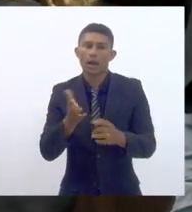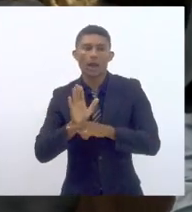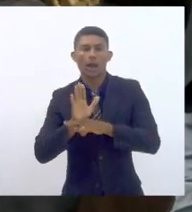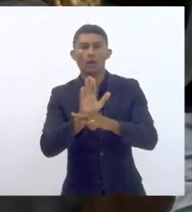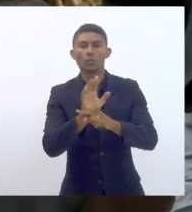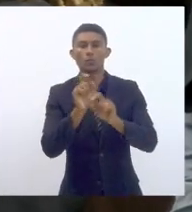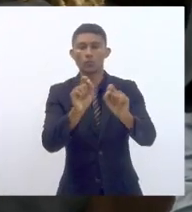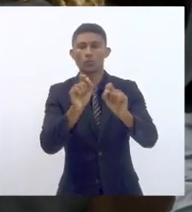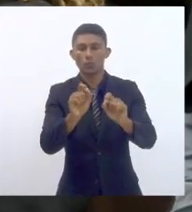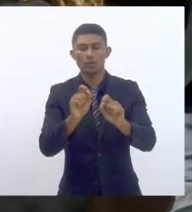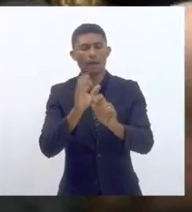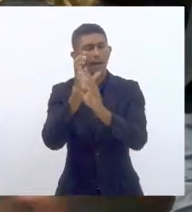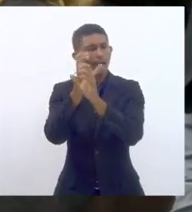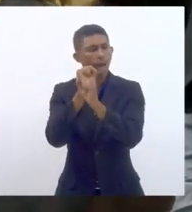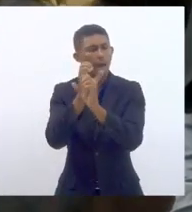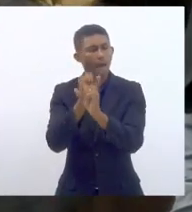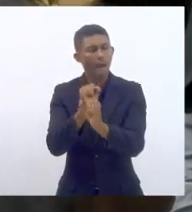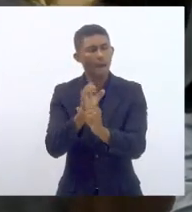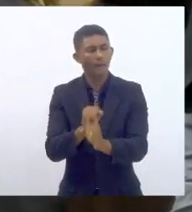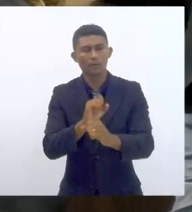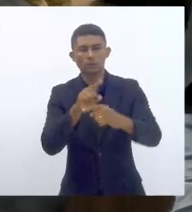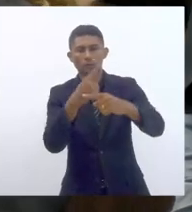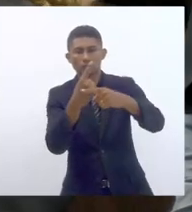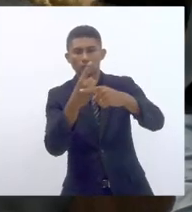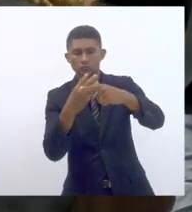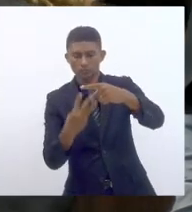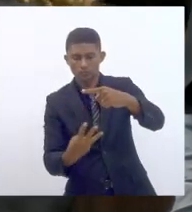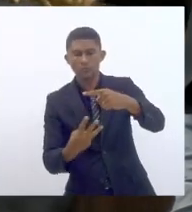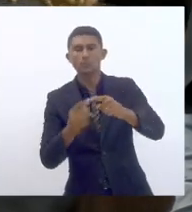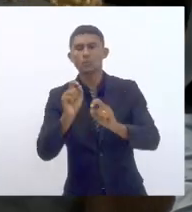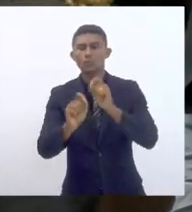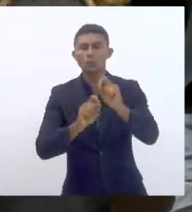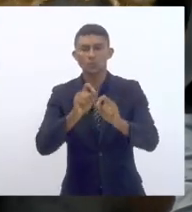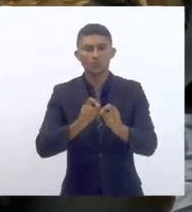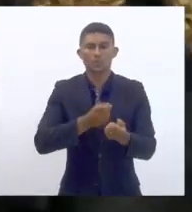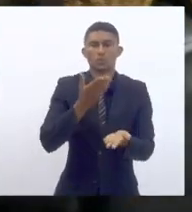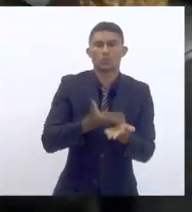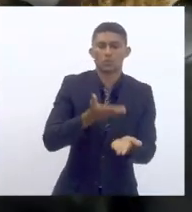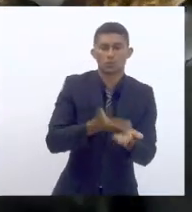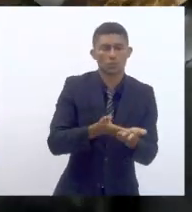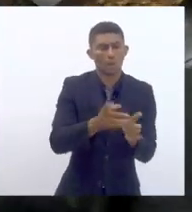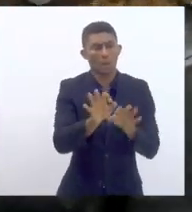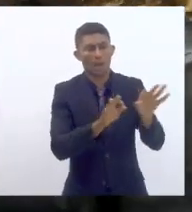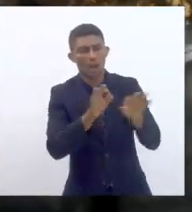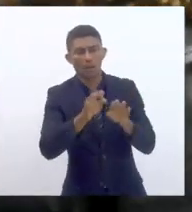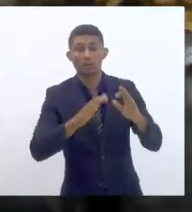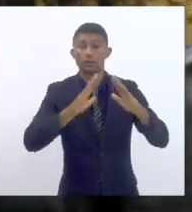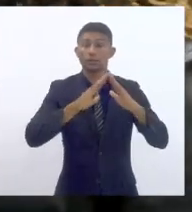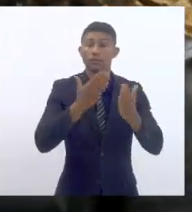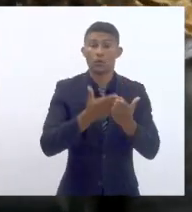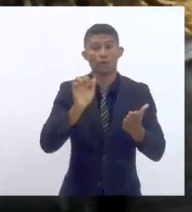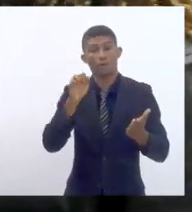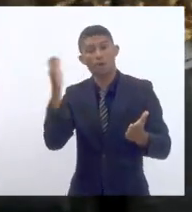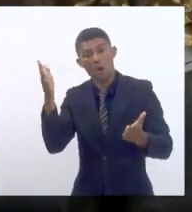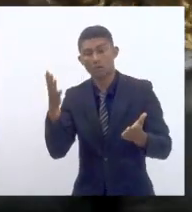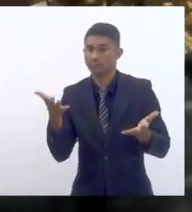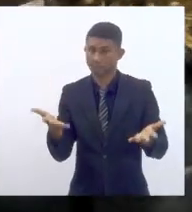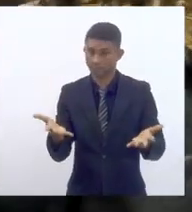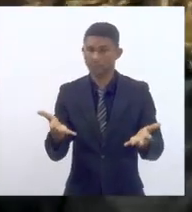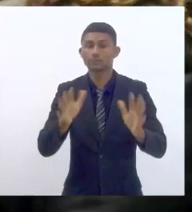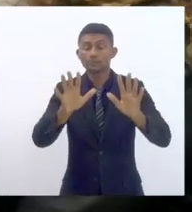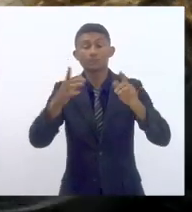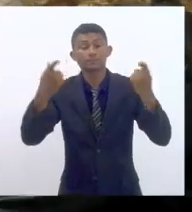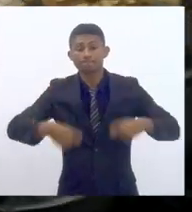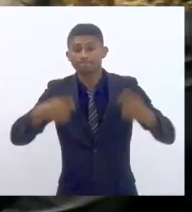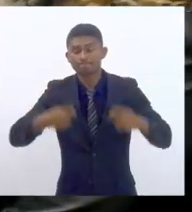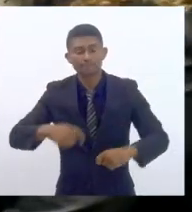um terço para estudo, planejamento, fora da escola, que é um direito do professor, mas que o Estado ainda não cumpre. Mas tem que